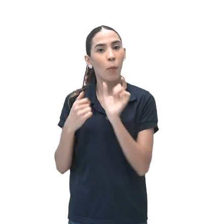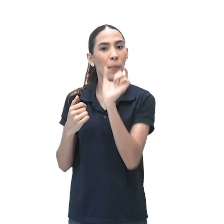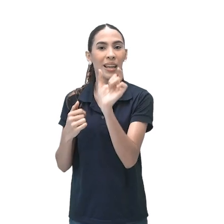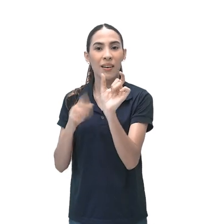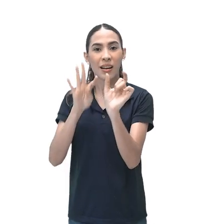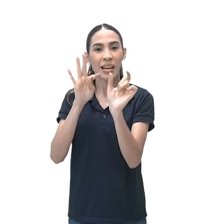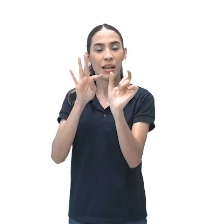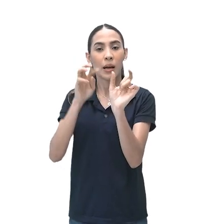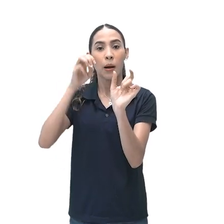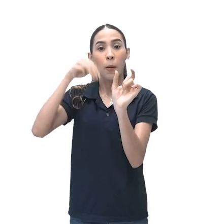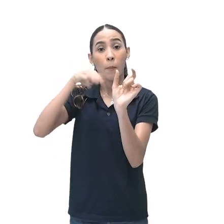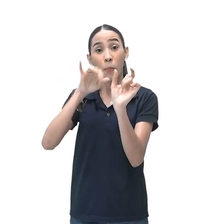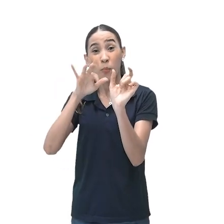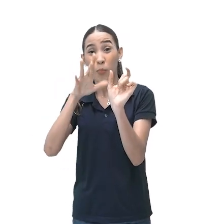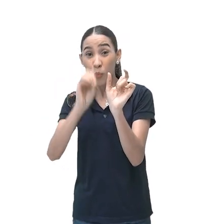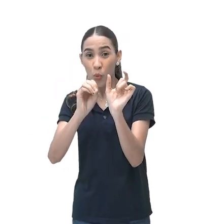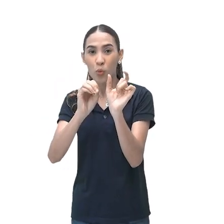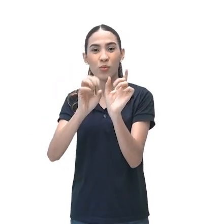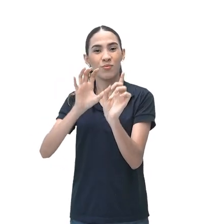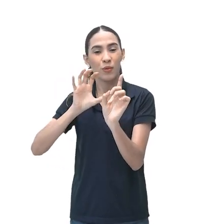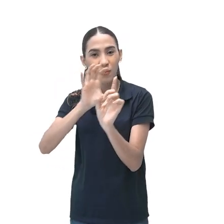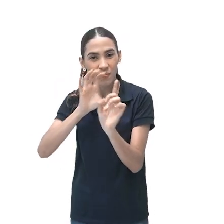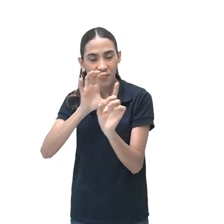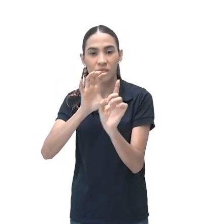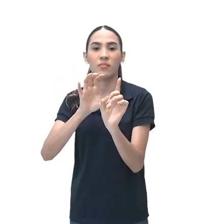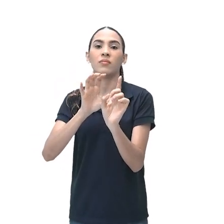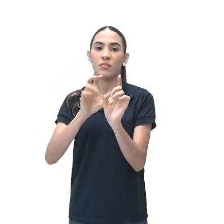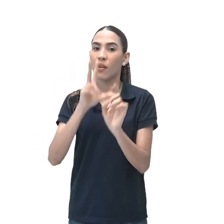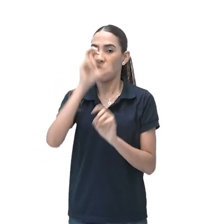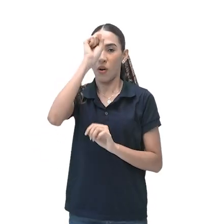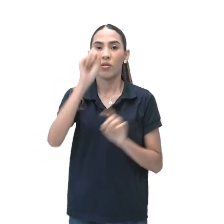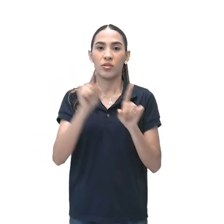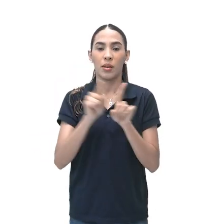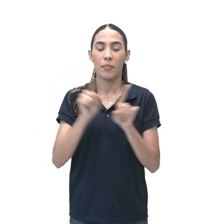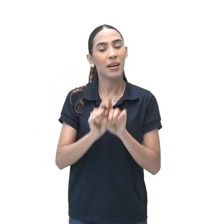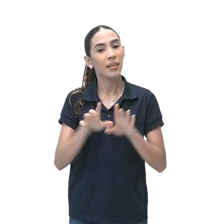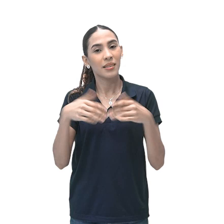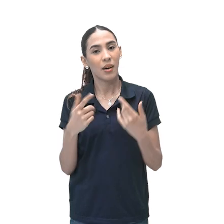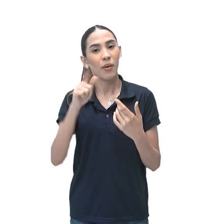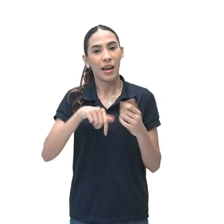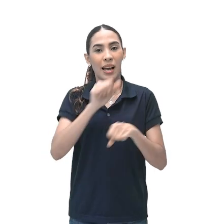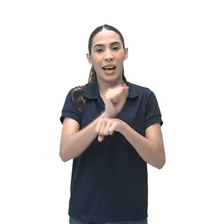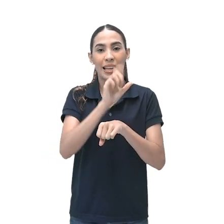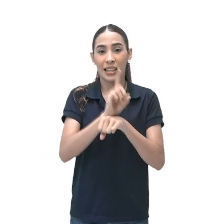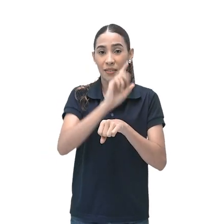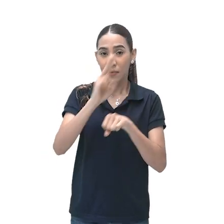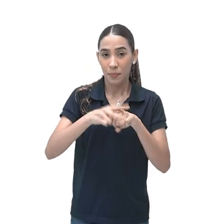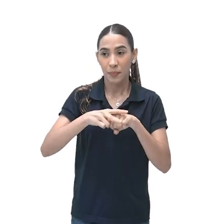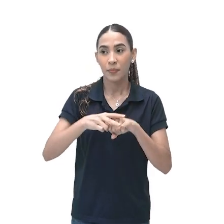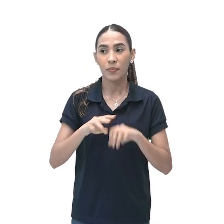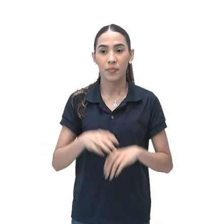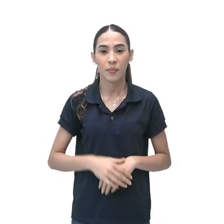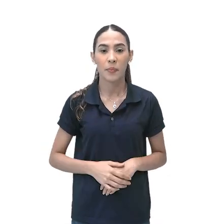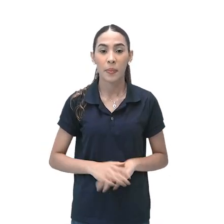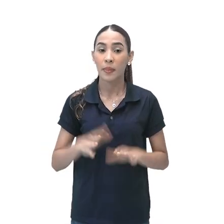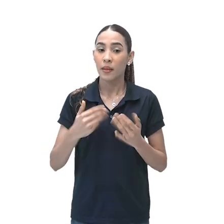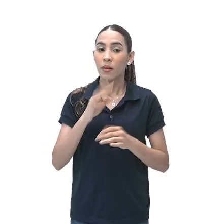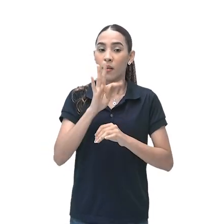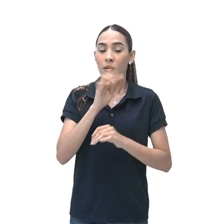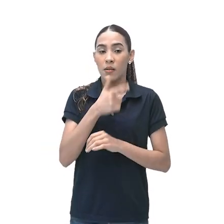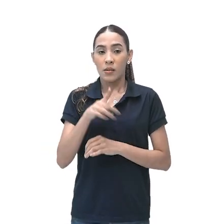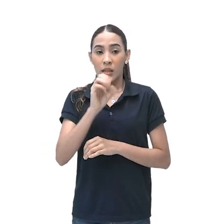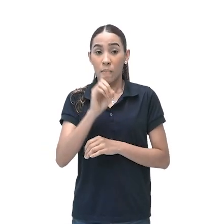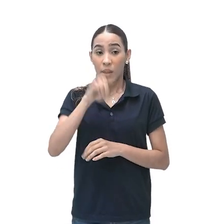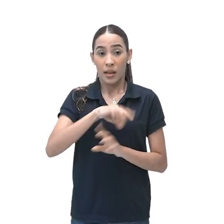a palavra muito traz essa intensidade também. Então, são advérbios. Então, o tão é